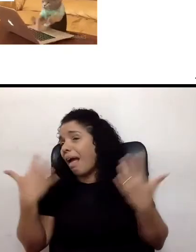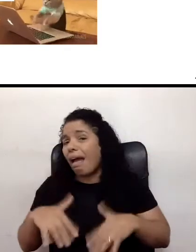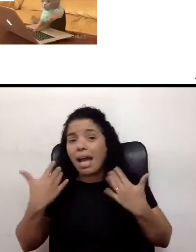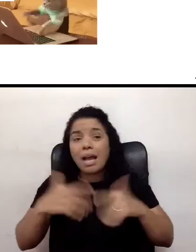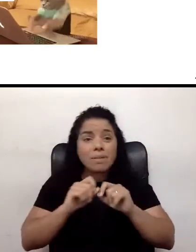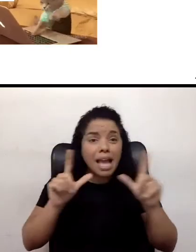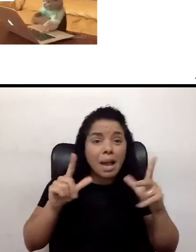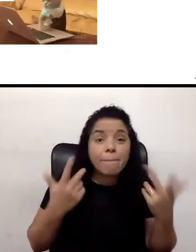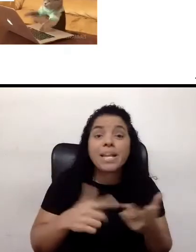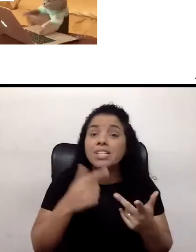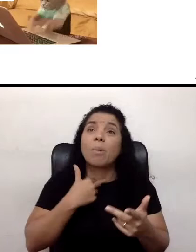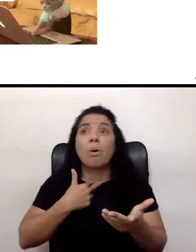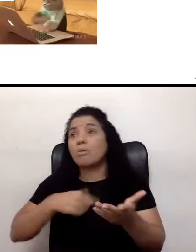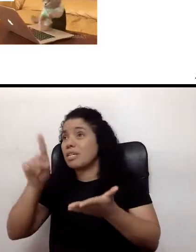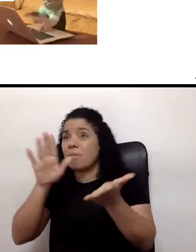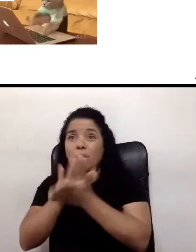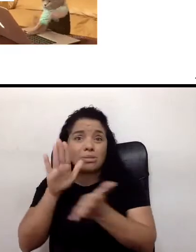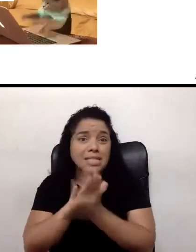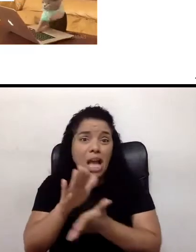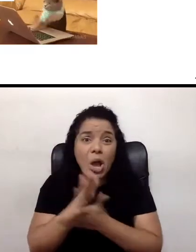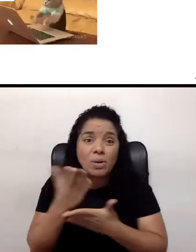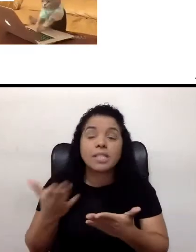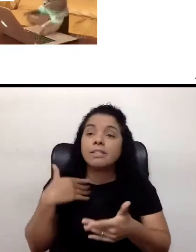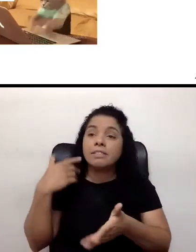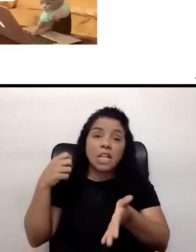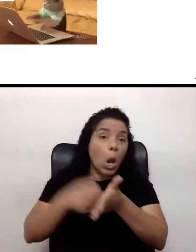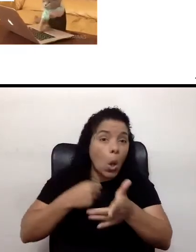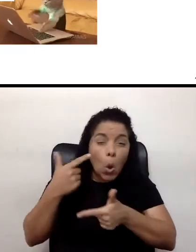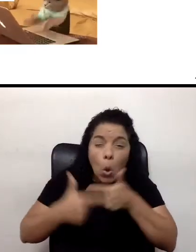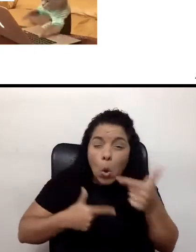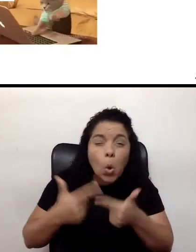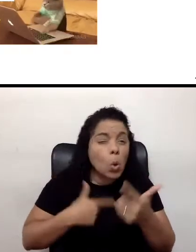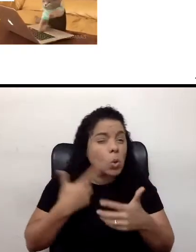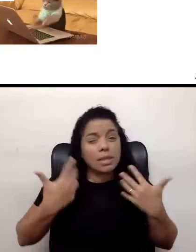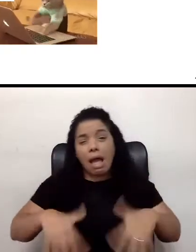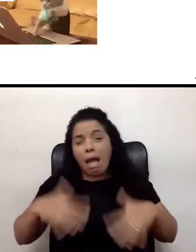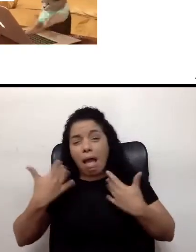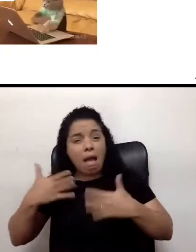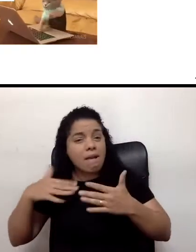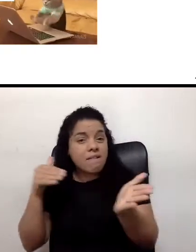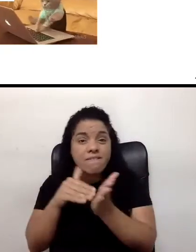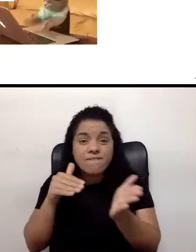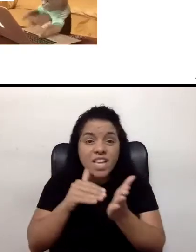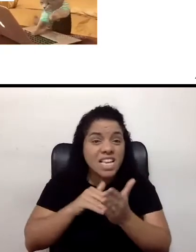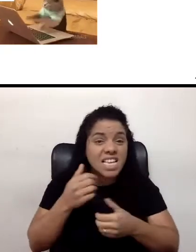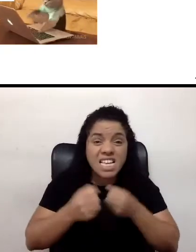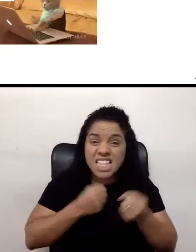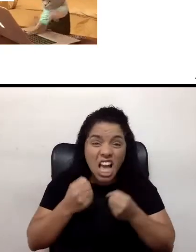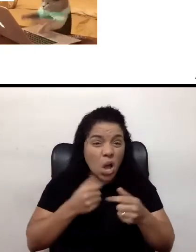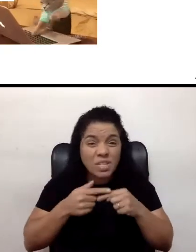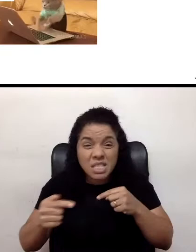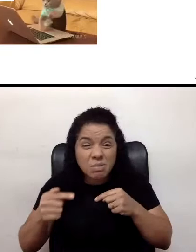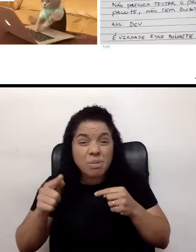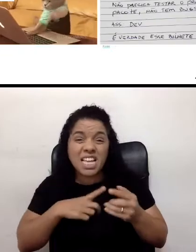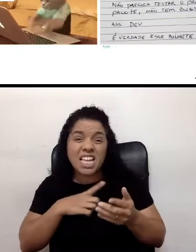tem que abrir, não pode ir para produção assim. E aquela luta, aquele desespero, final de sprint, 6 horas da tarde da sexta-feira.